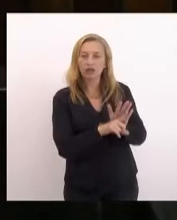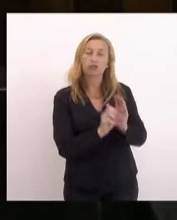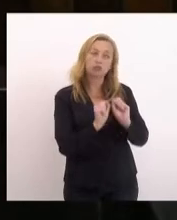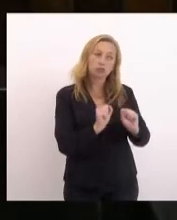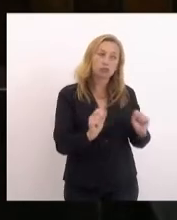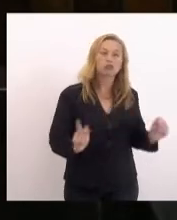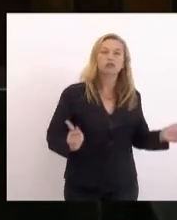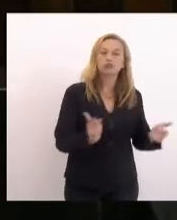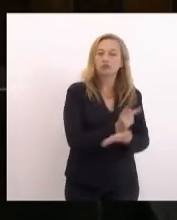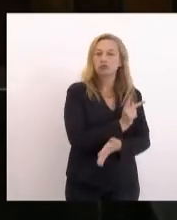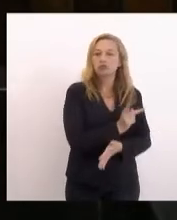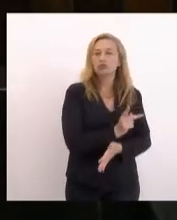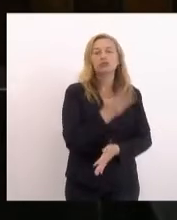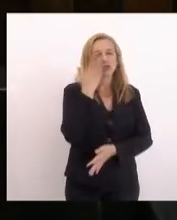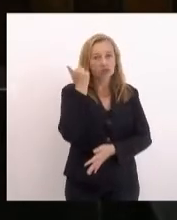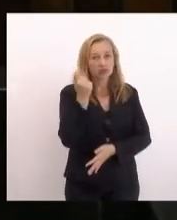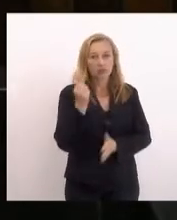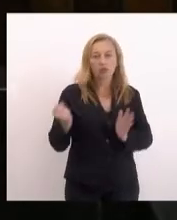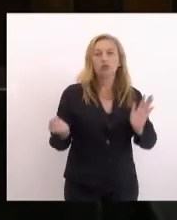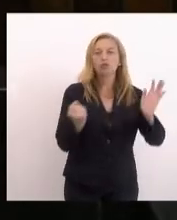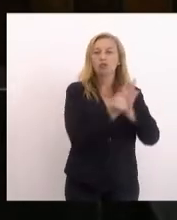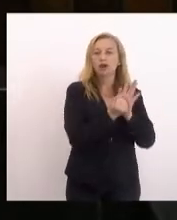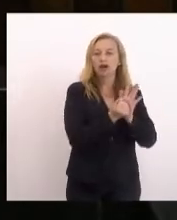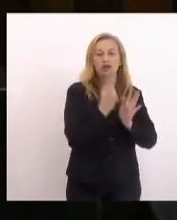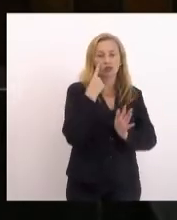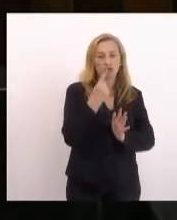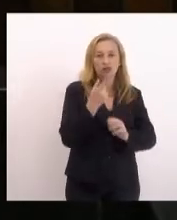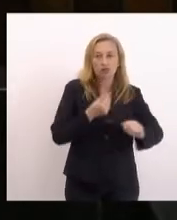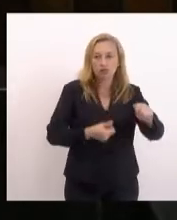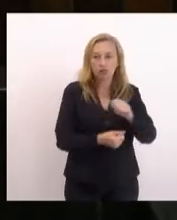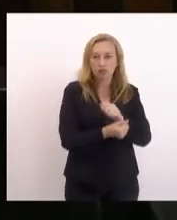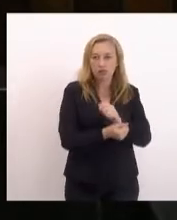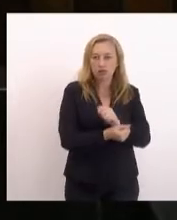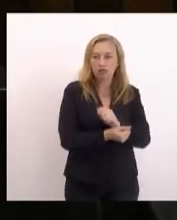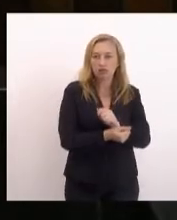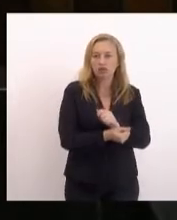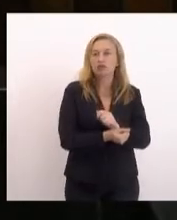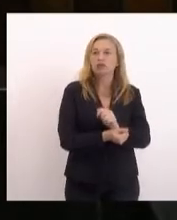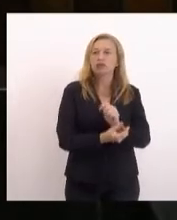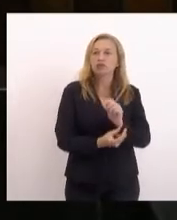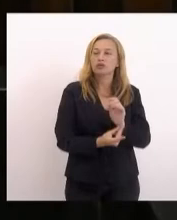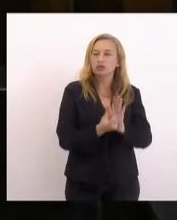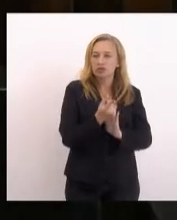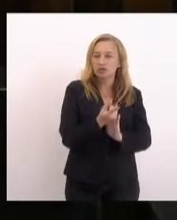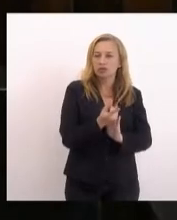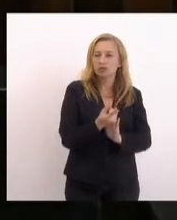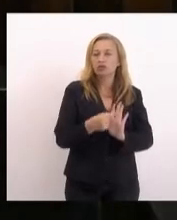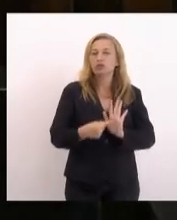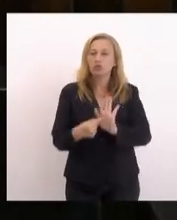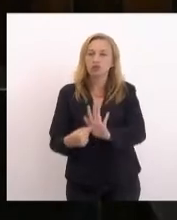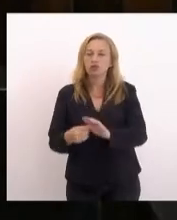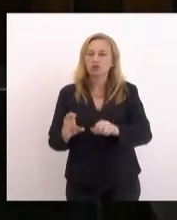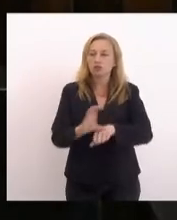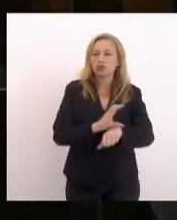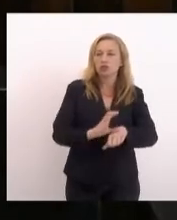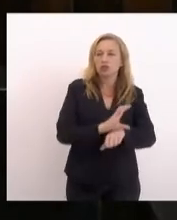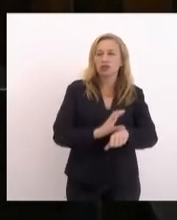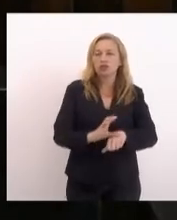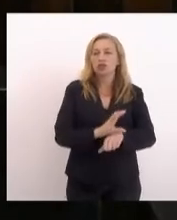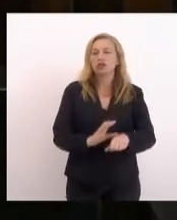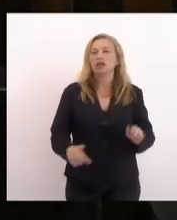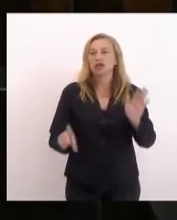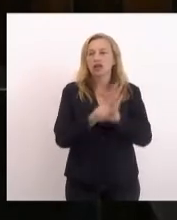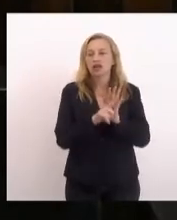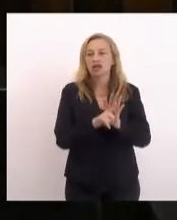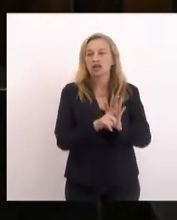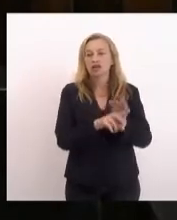acontecer, saber estimar o impacto no orçamento, como define a Constituição e a Lei de Responsabilidade Fiscal.